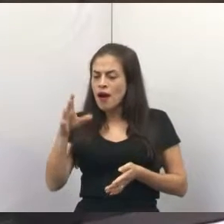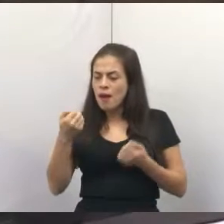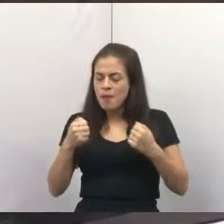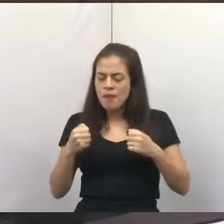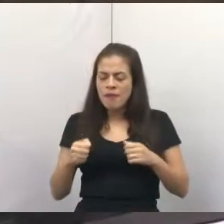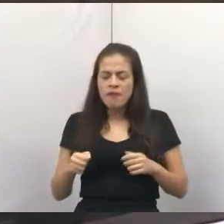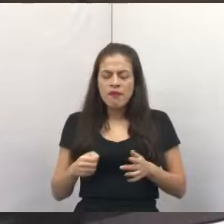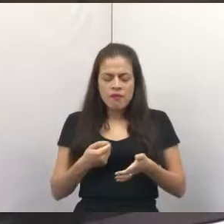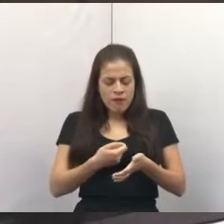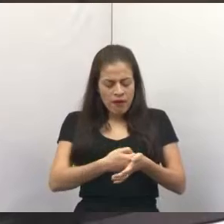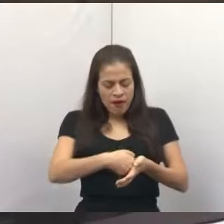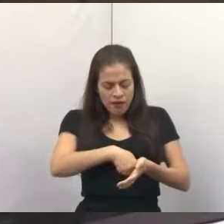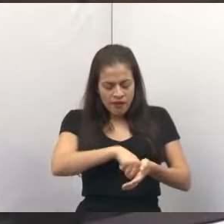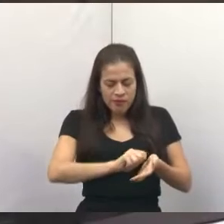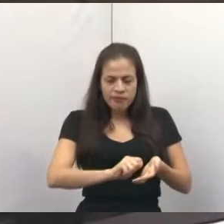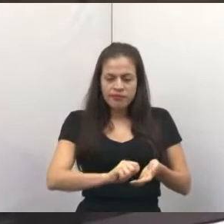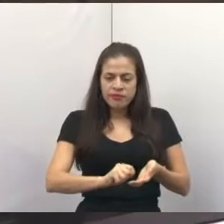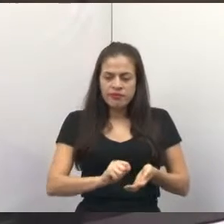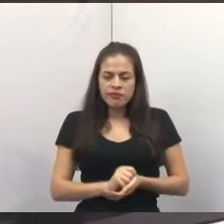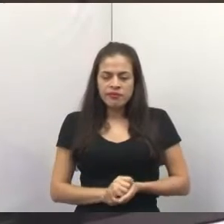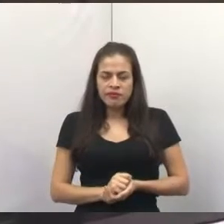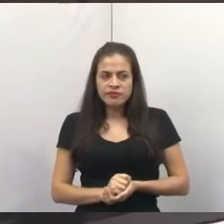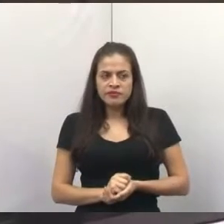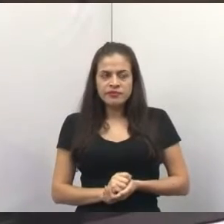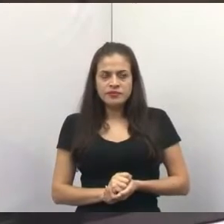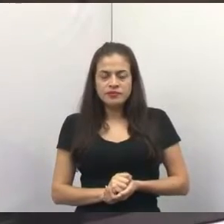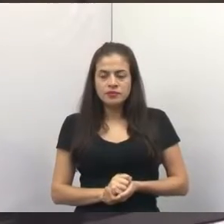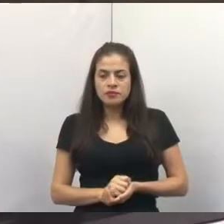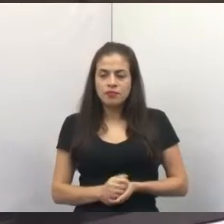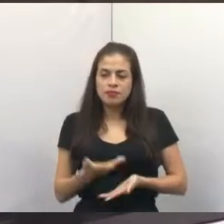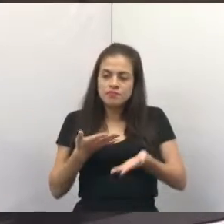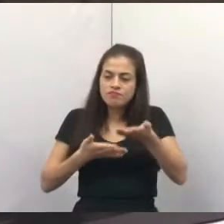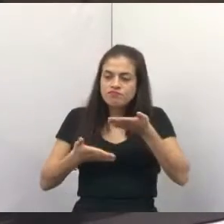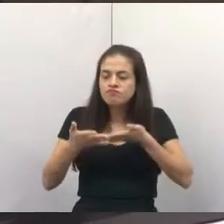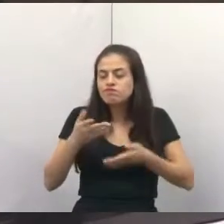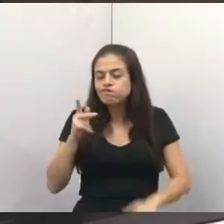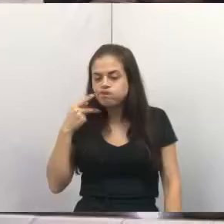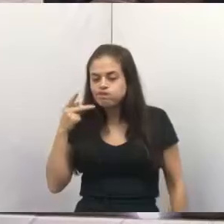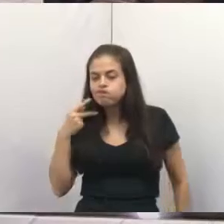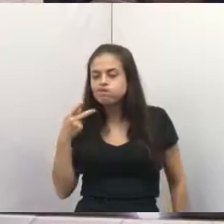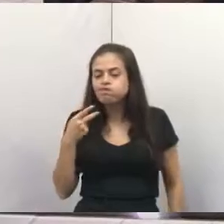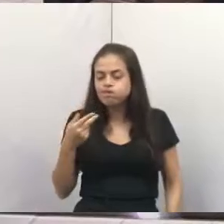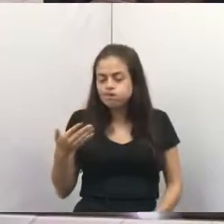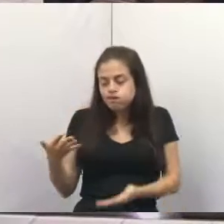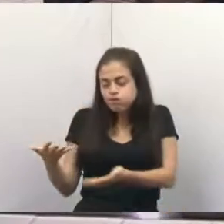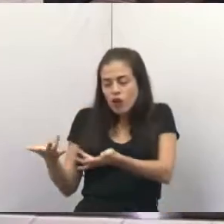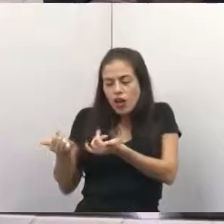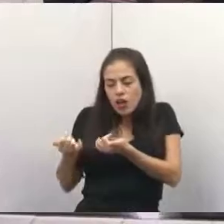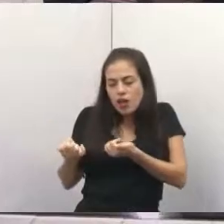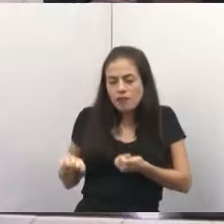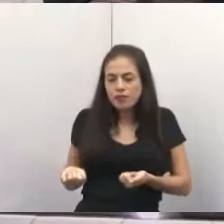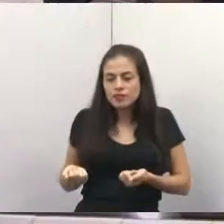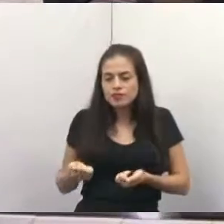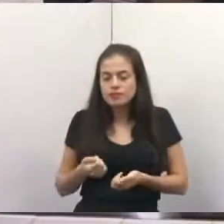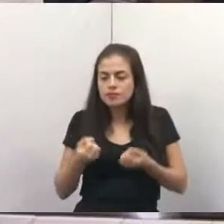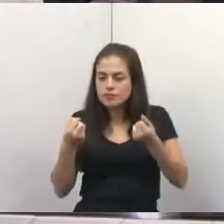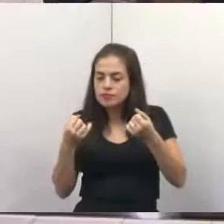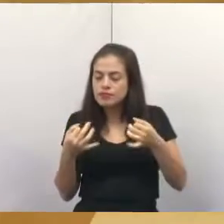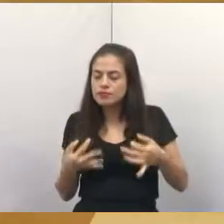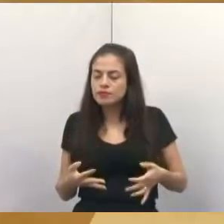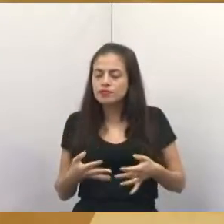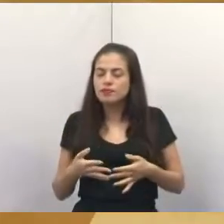argumento do parlamentar em convencer os nobres pares. Senhor presidente, só para completar aqui, para reforçar a minha